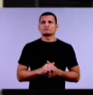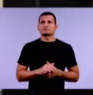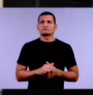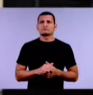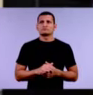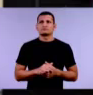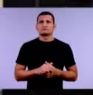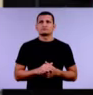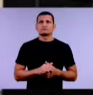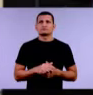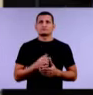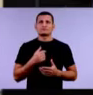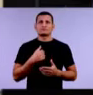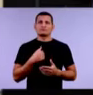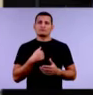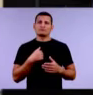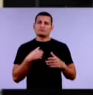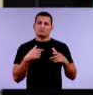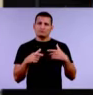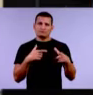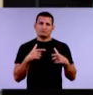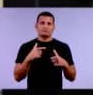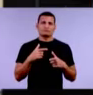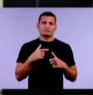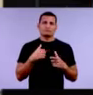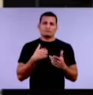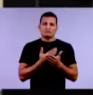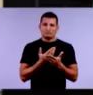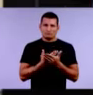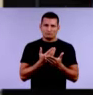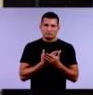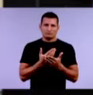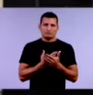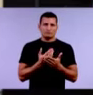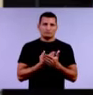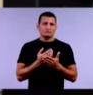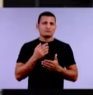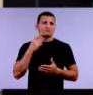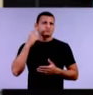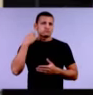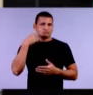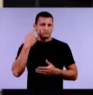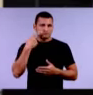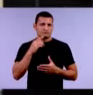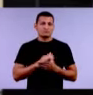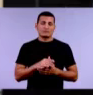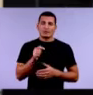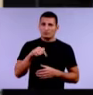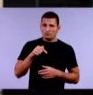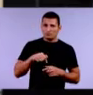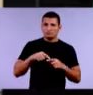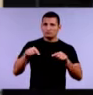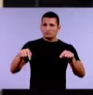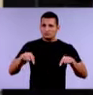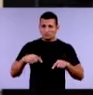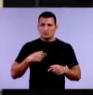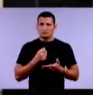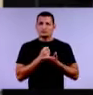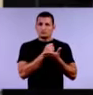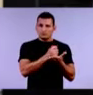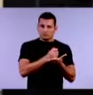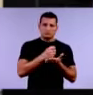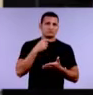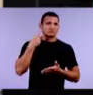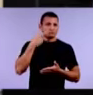Minha graduação está sendo em Direito, eu concluí Direito agora este ano. E aqui no gabinete eu sou assessor jurídico